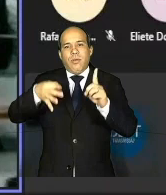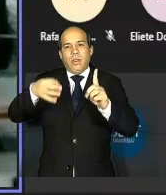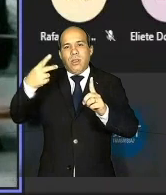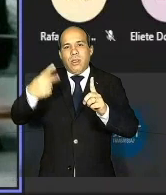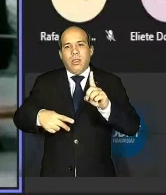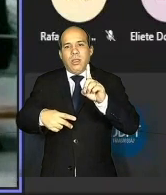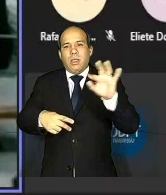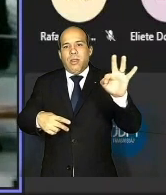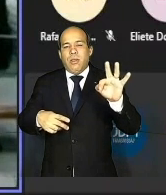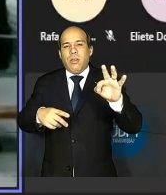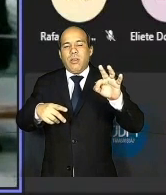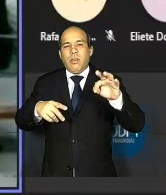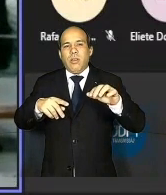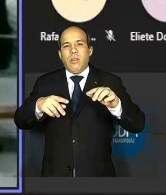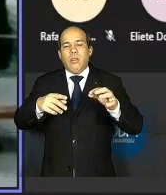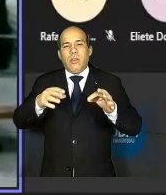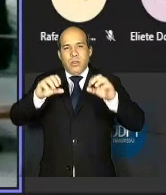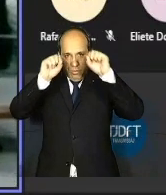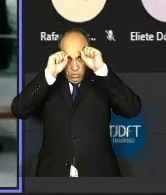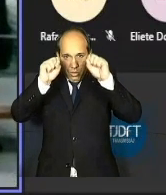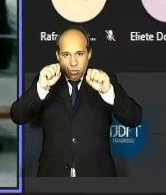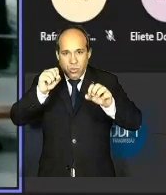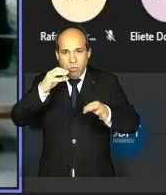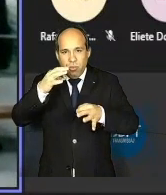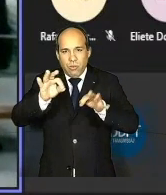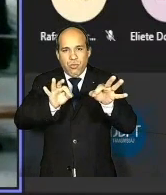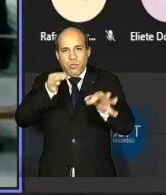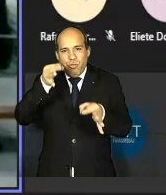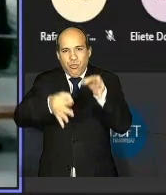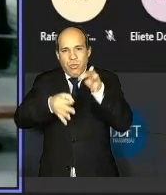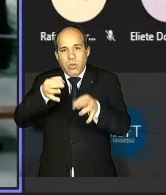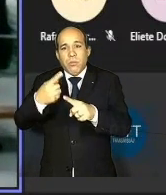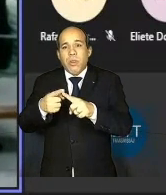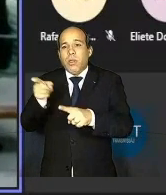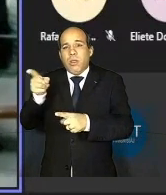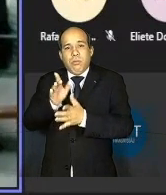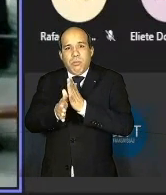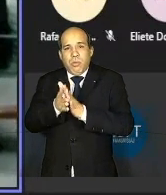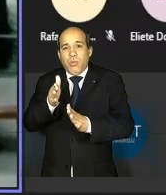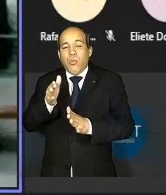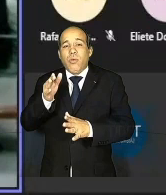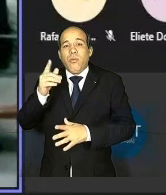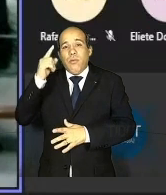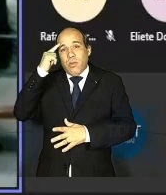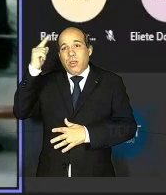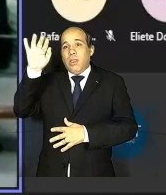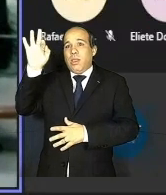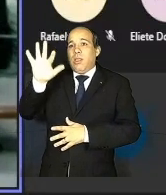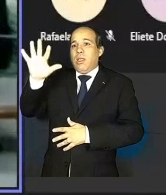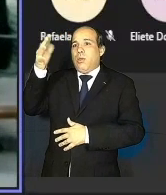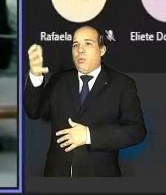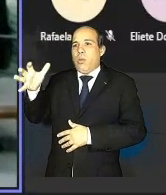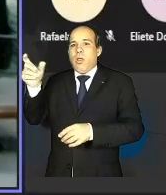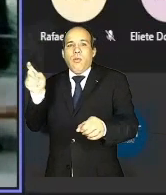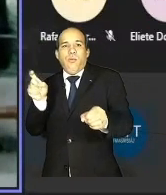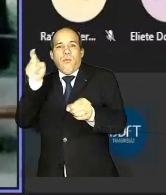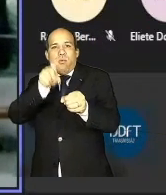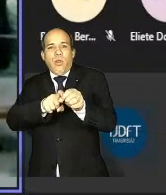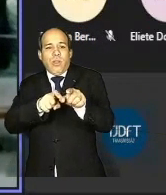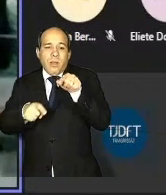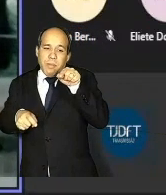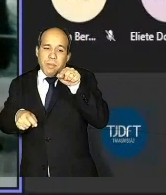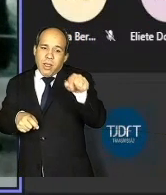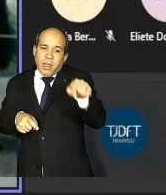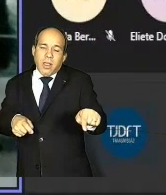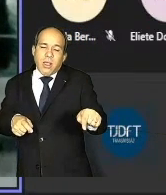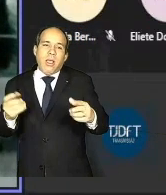23ª Vara Civil de Brasília do Tribunal de Justiça do Distrito Federal e Territórios, após declínio da competência pelo juízo federal, conforme